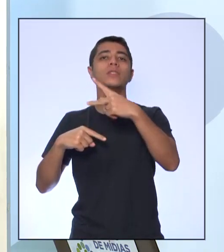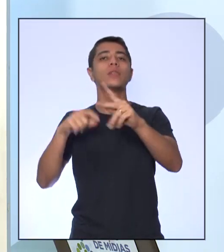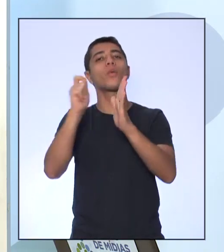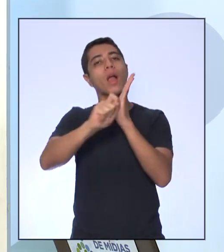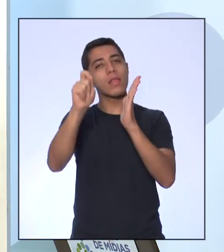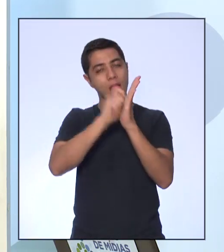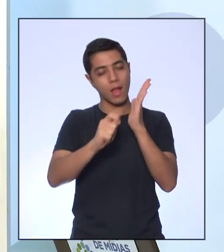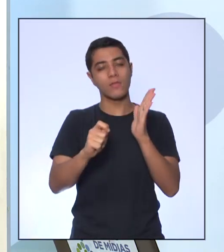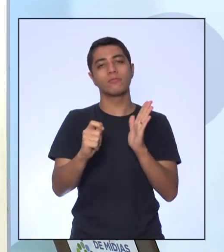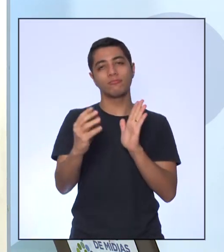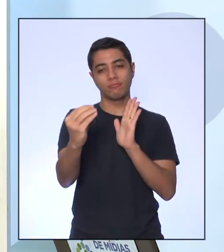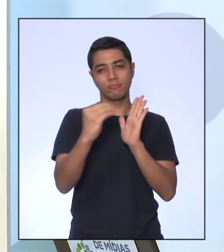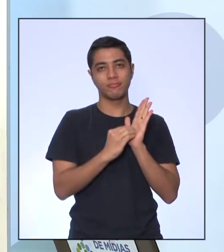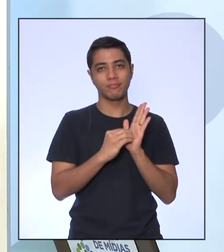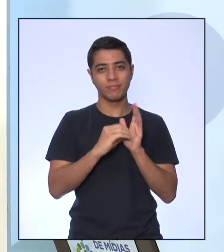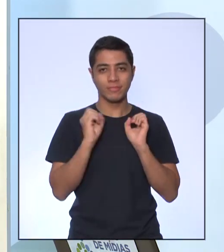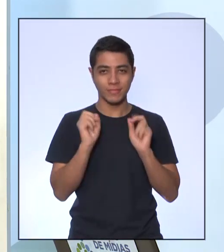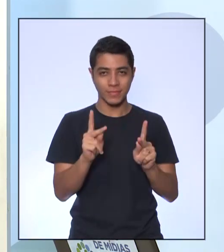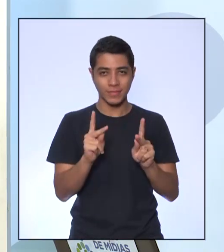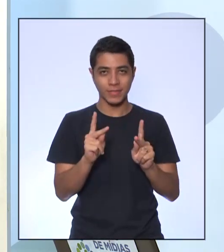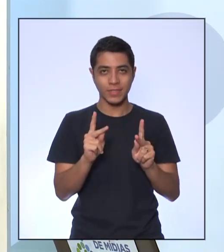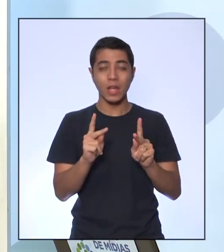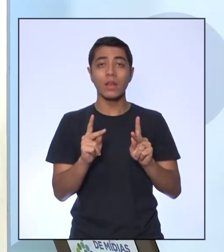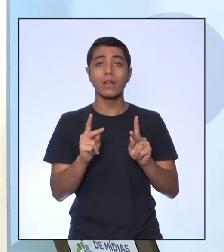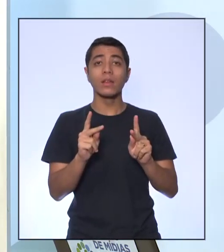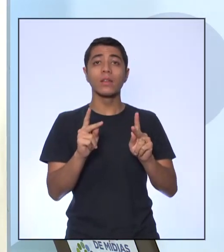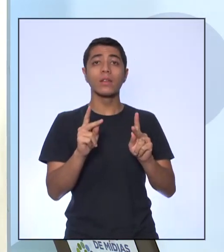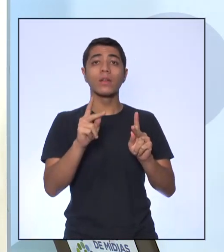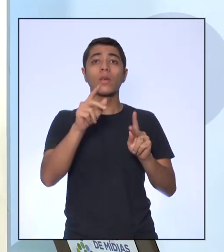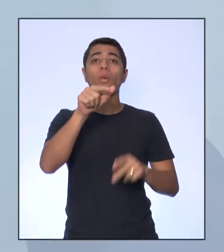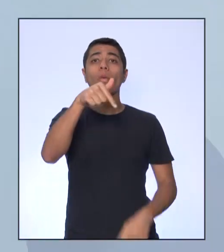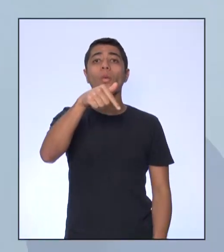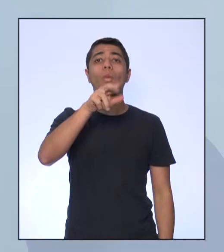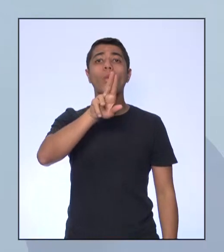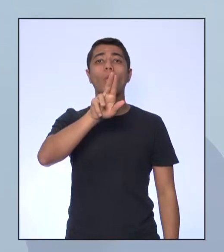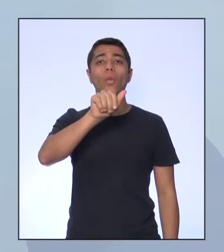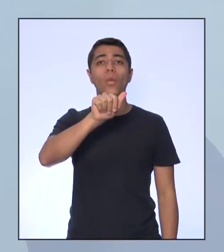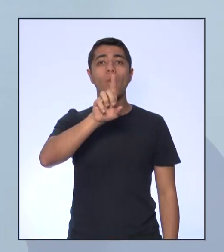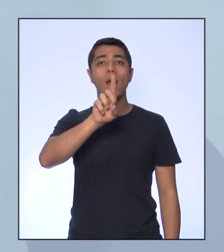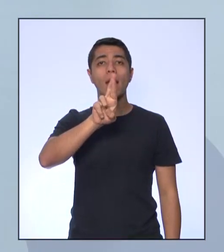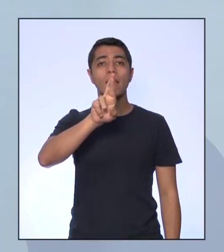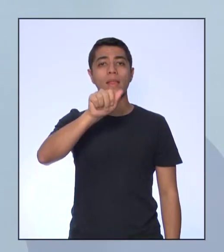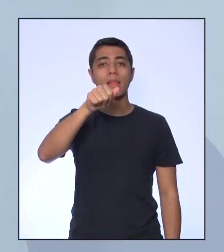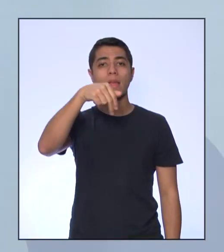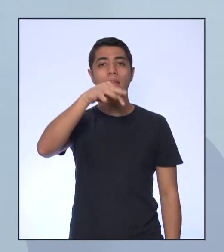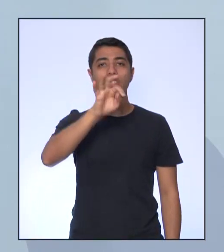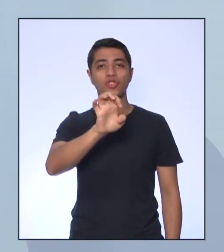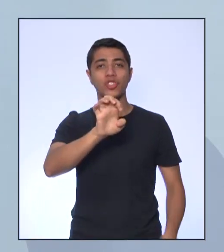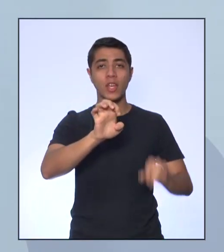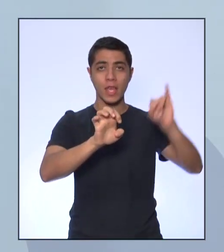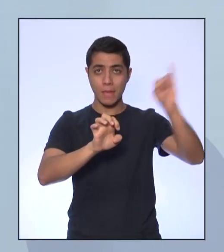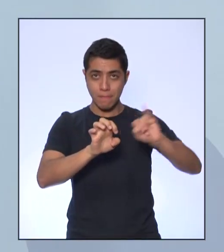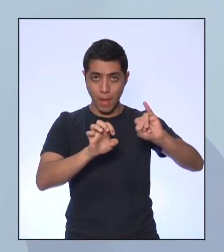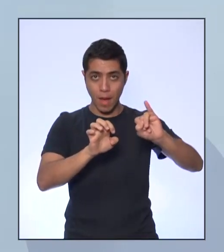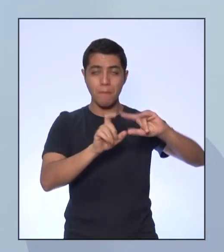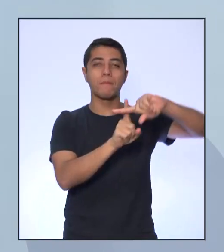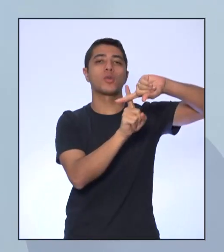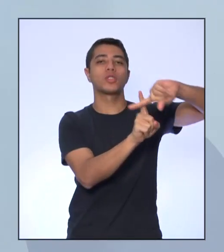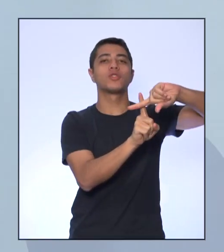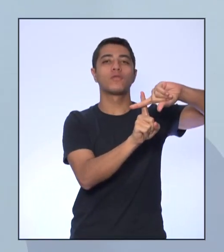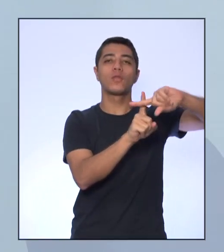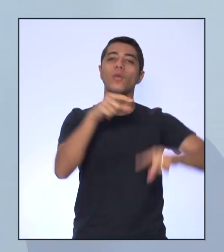quadrantes ímpares positivo quadrantes pares o valor da tangente